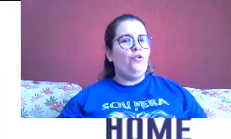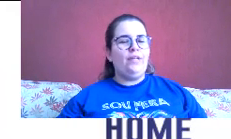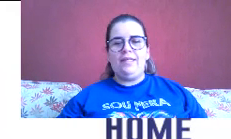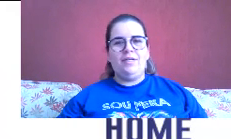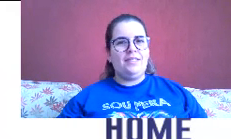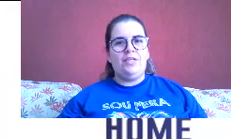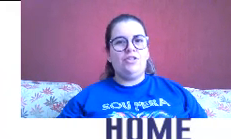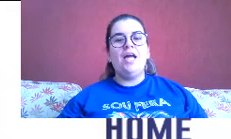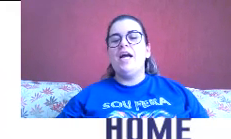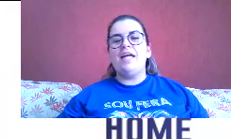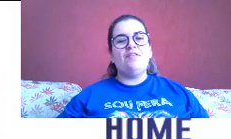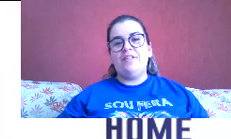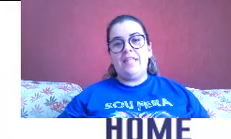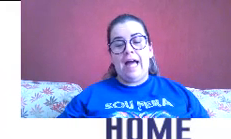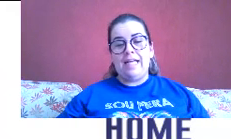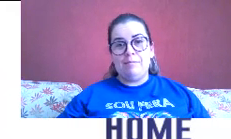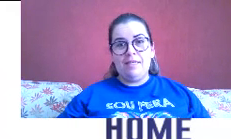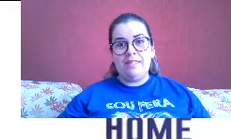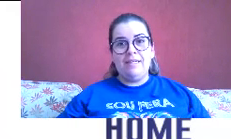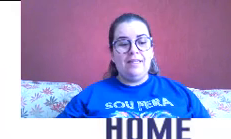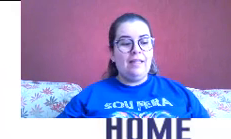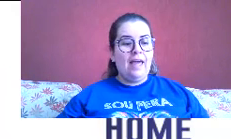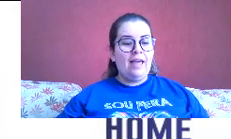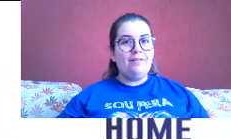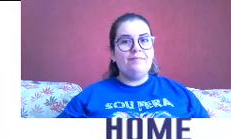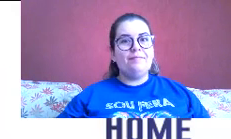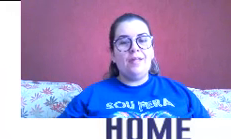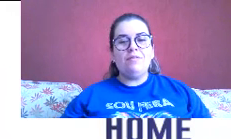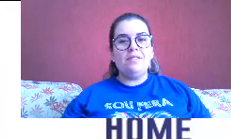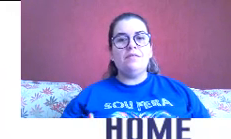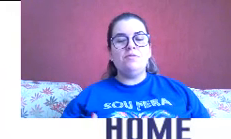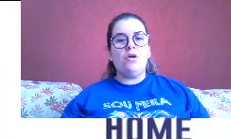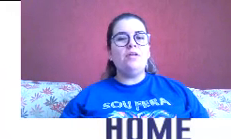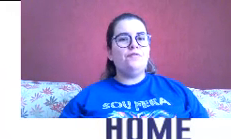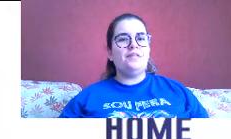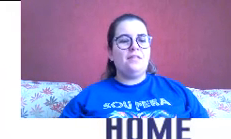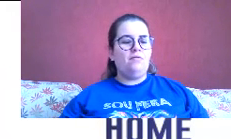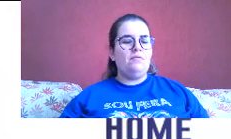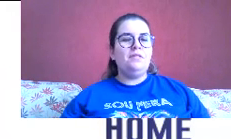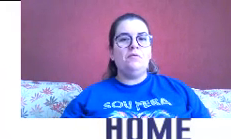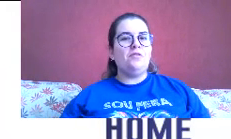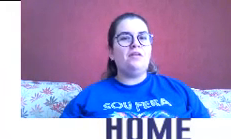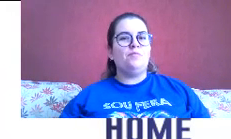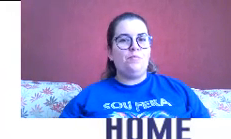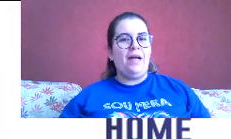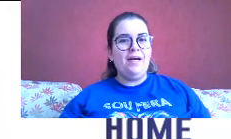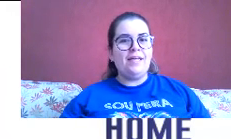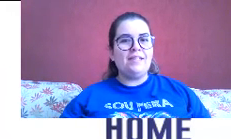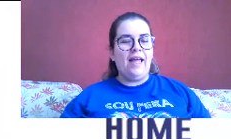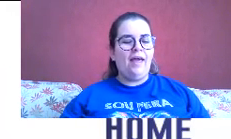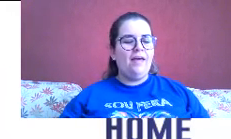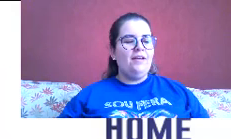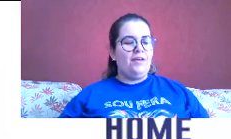adoro Tartarugas Ninja Caça Fantasmas né então assim são histórias de ficção e são histórias muito